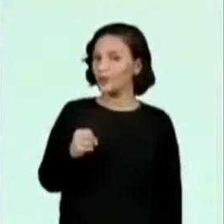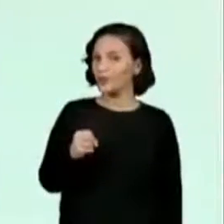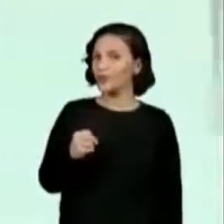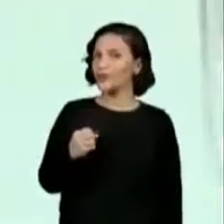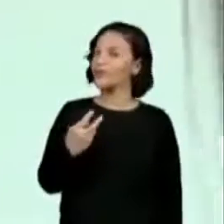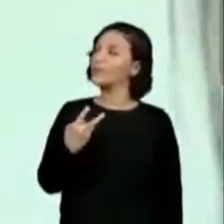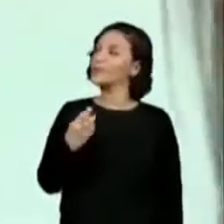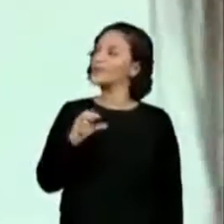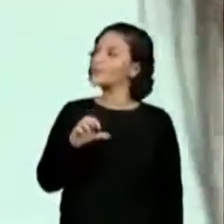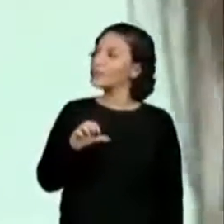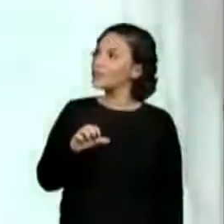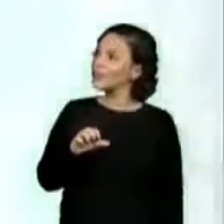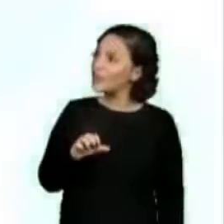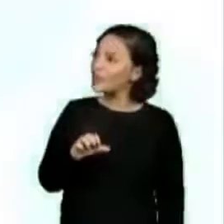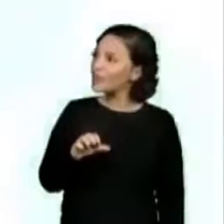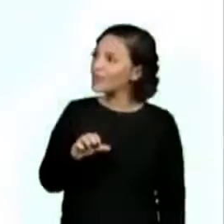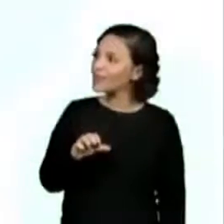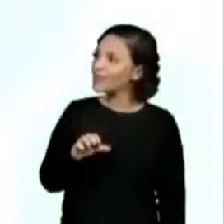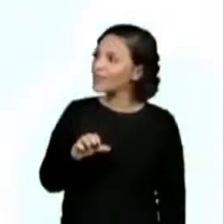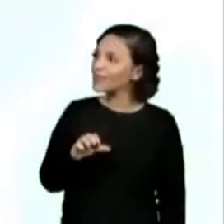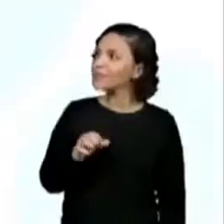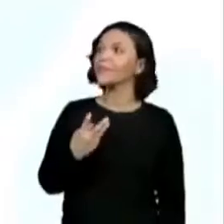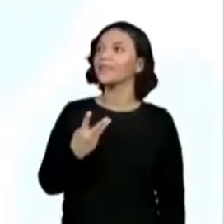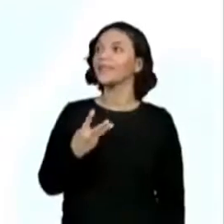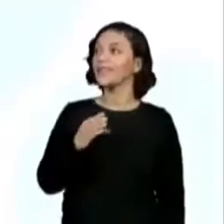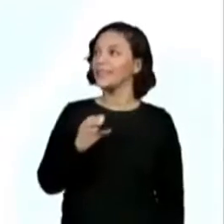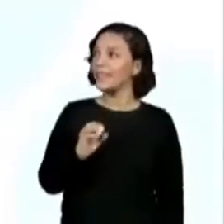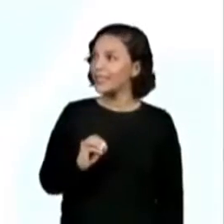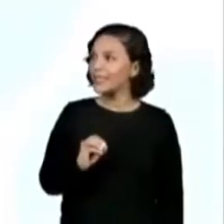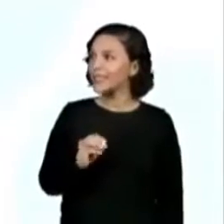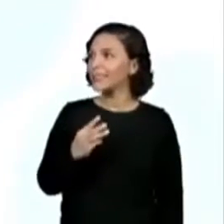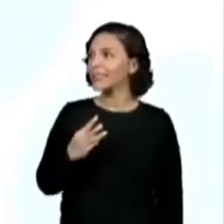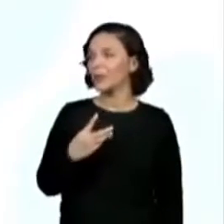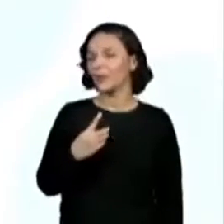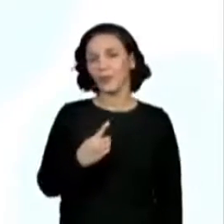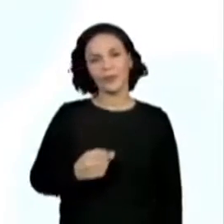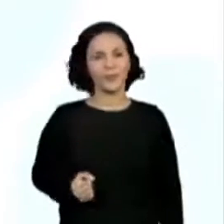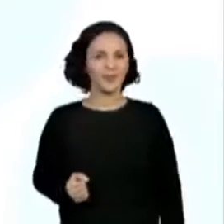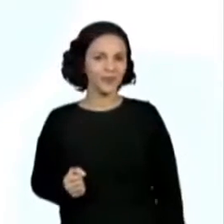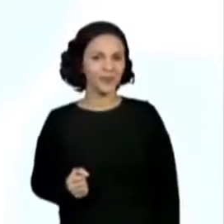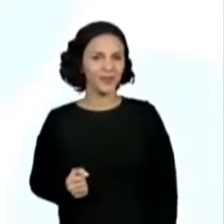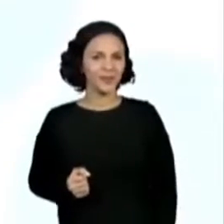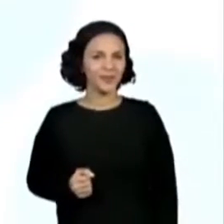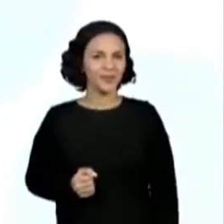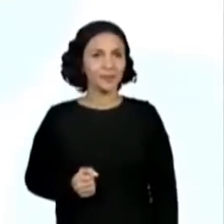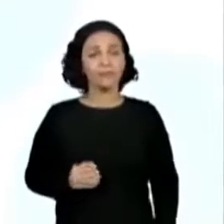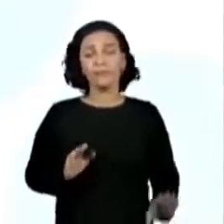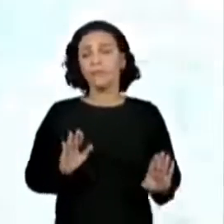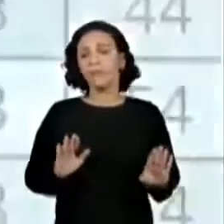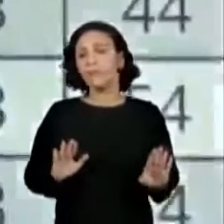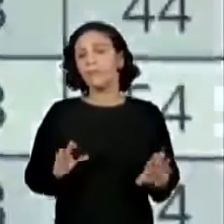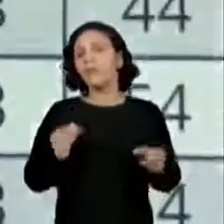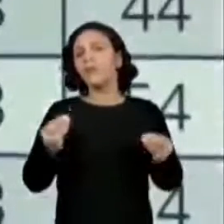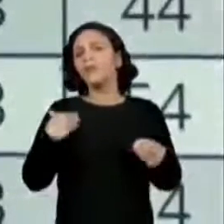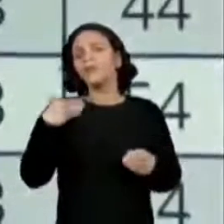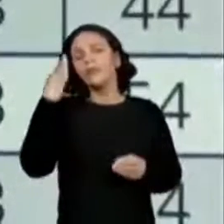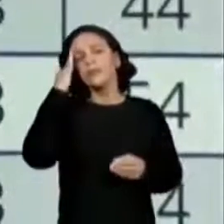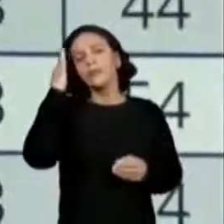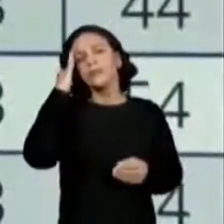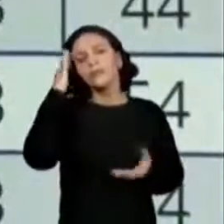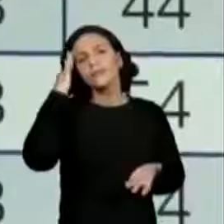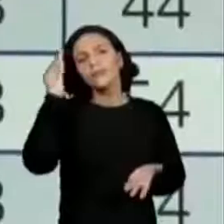28, 29, 30, 31. Mas como é que eu sei que eu contei o